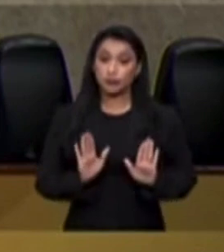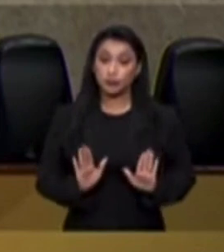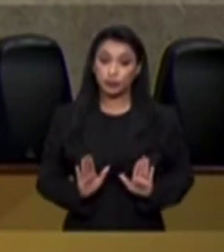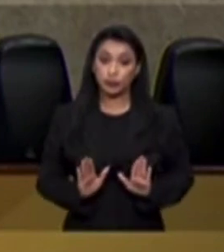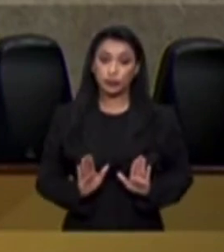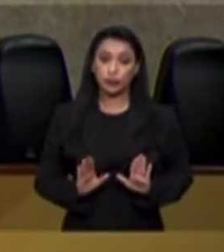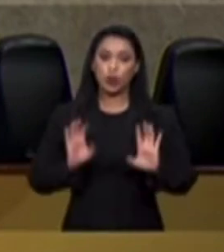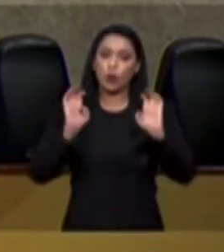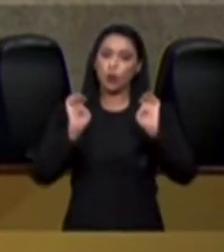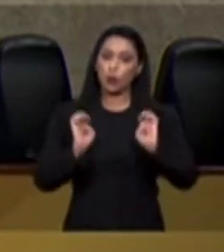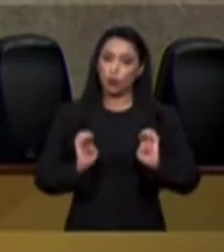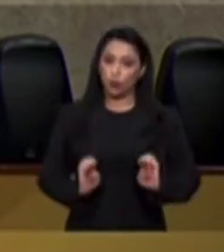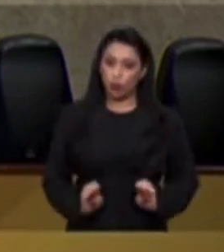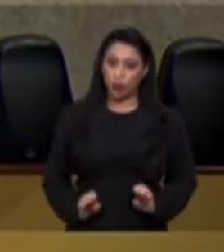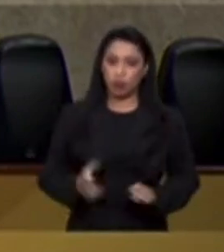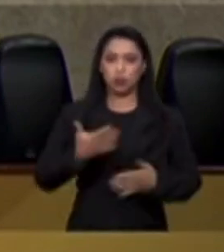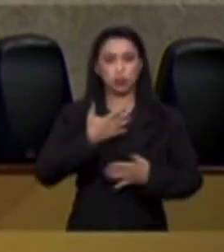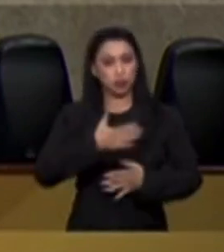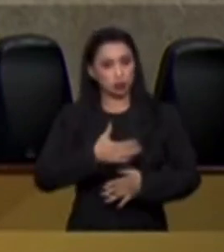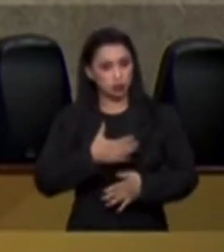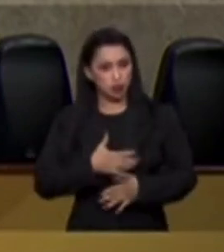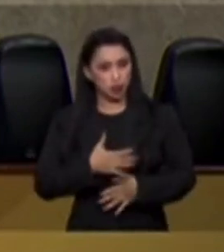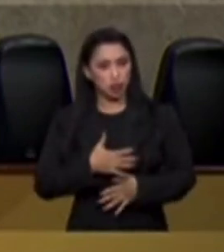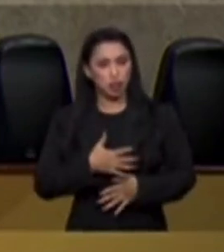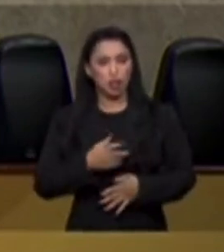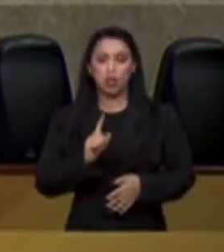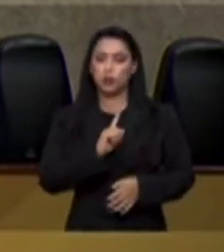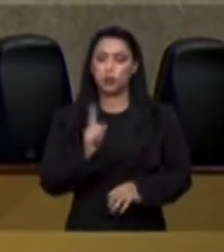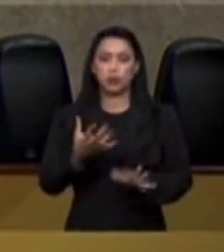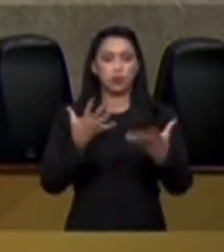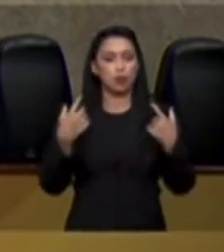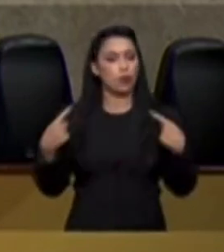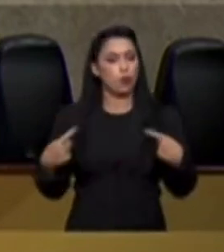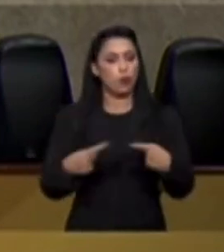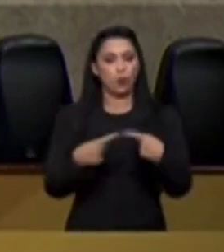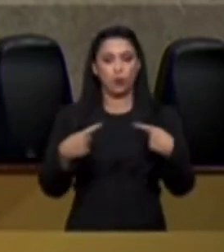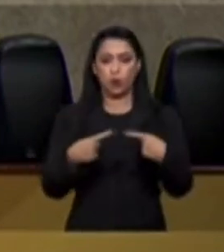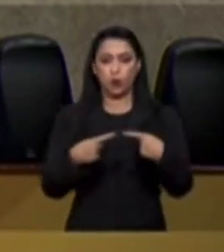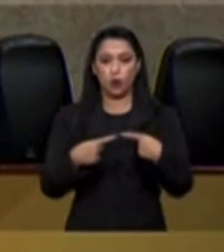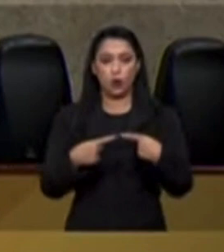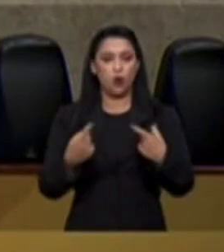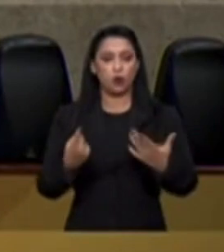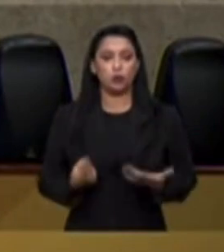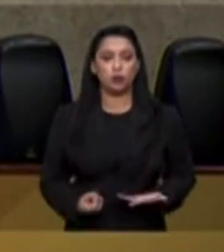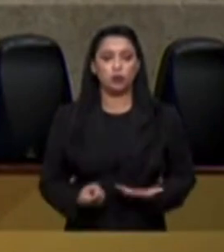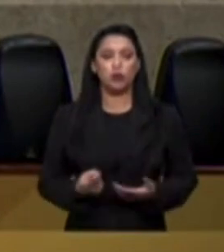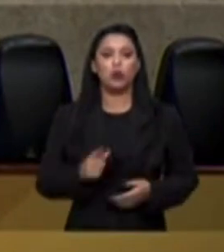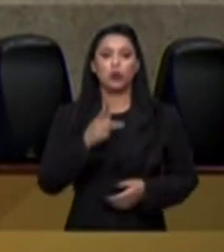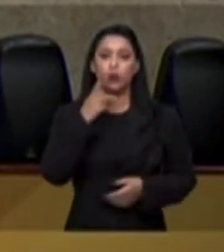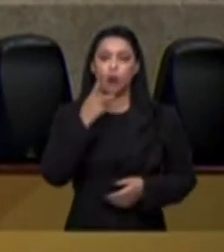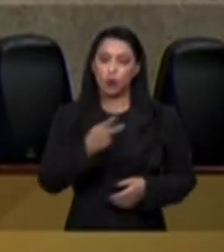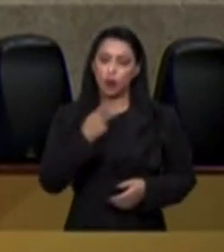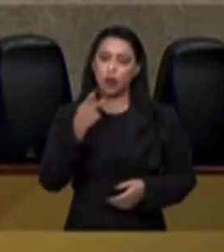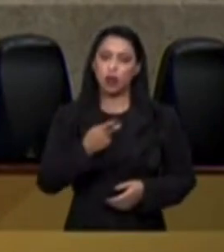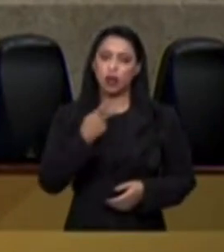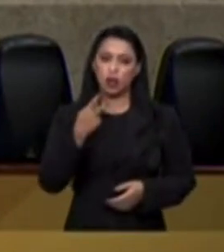a ética e serenidade, eu repugno essa invocação